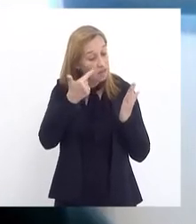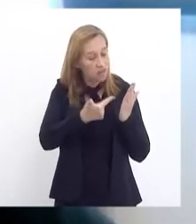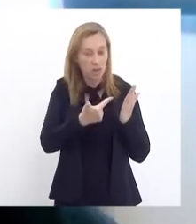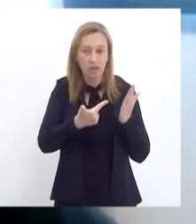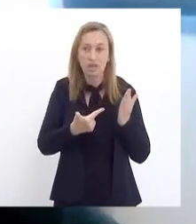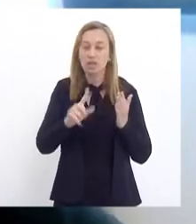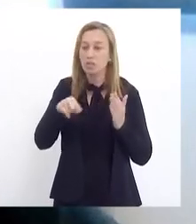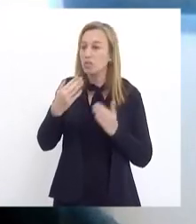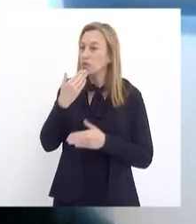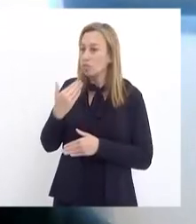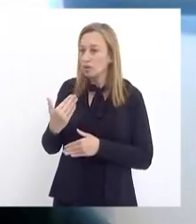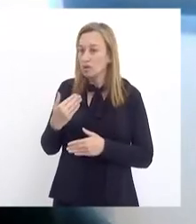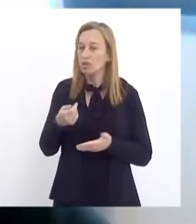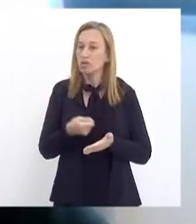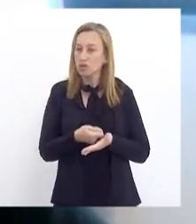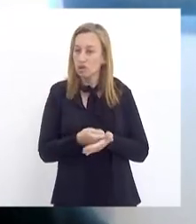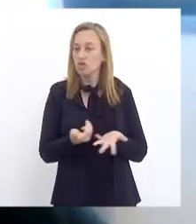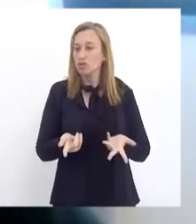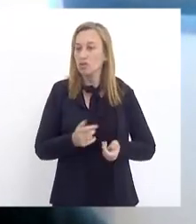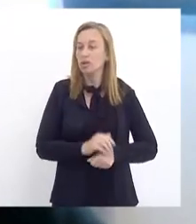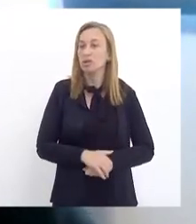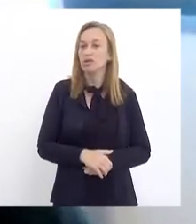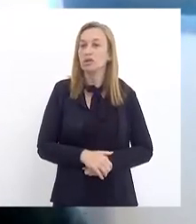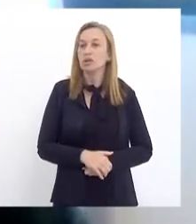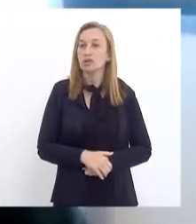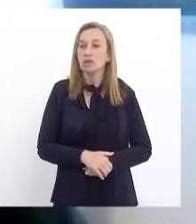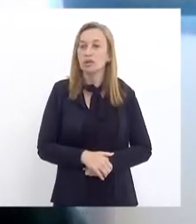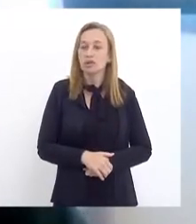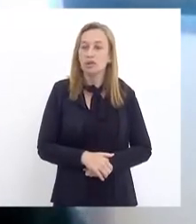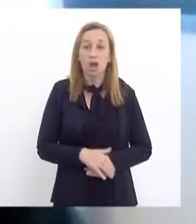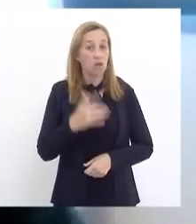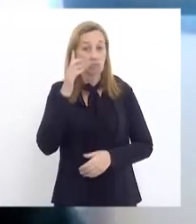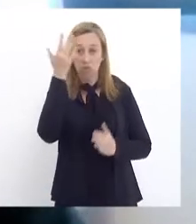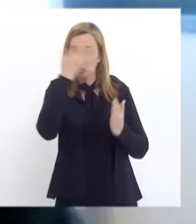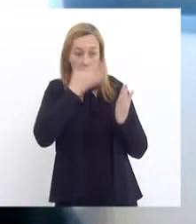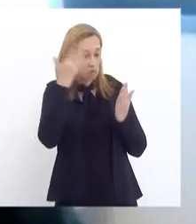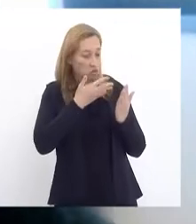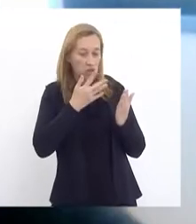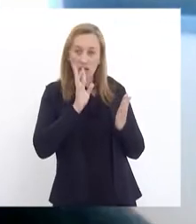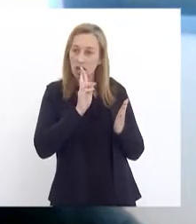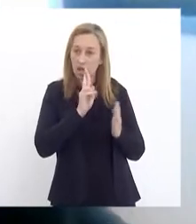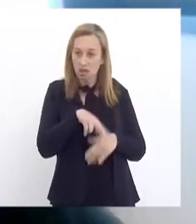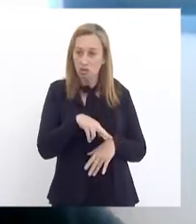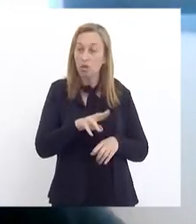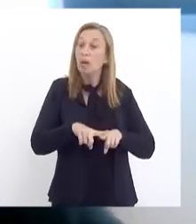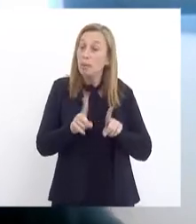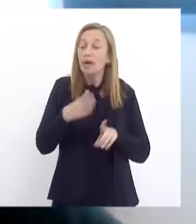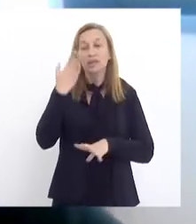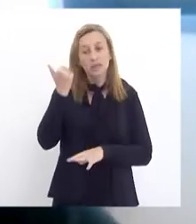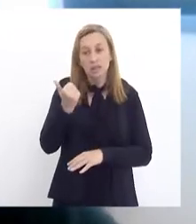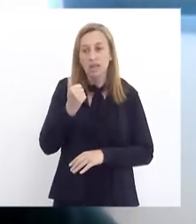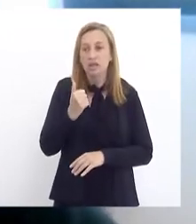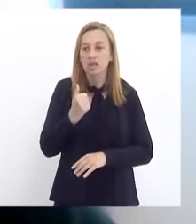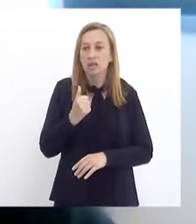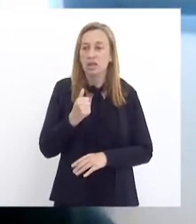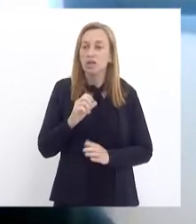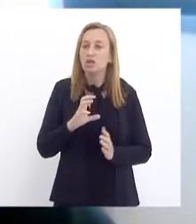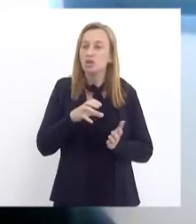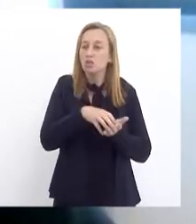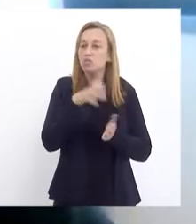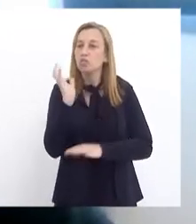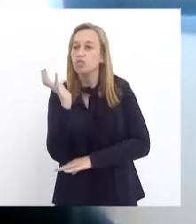de baixa diligência. E sei, não vi ainda essa resposta, mas sei que o órgão